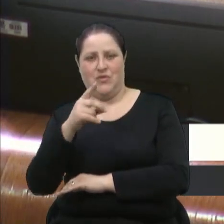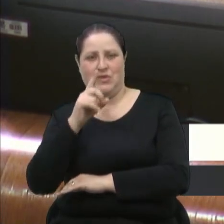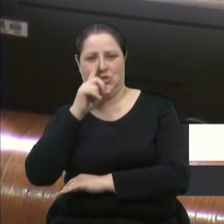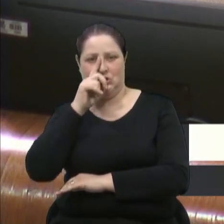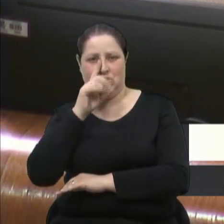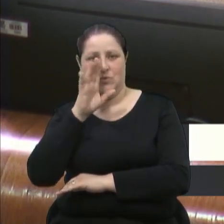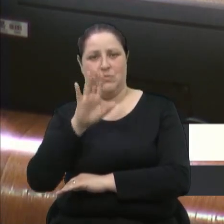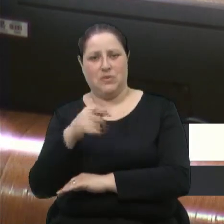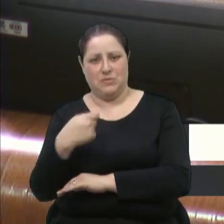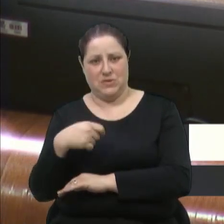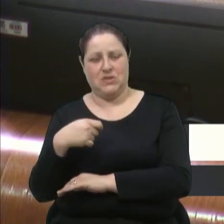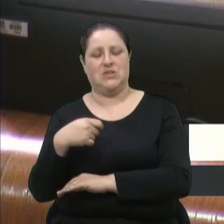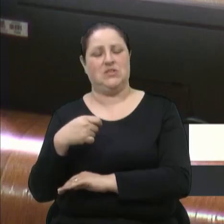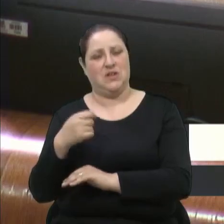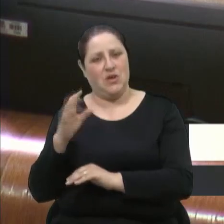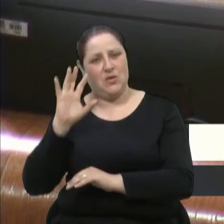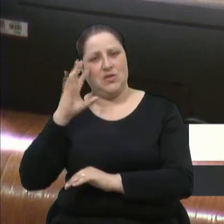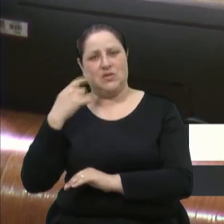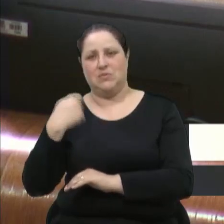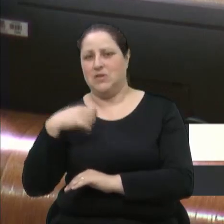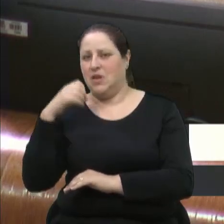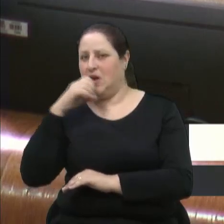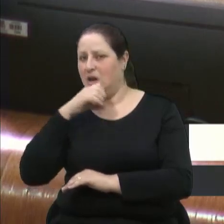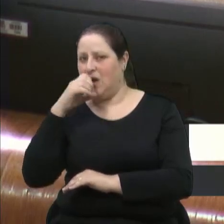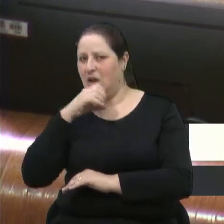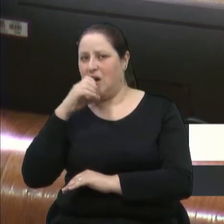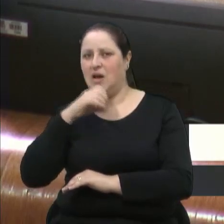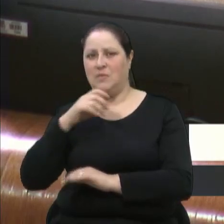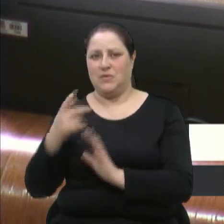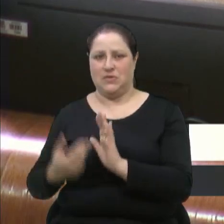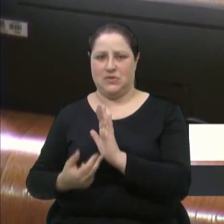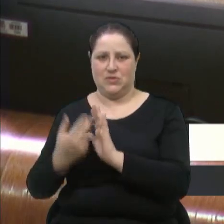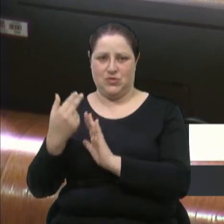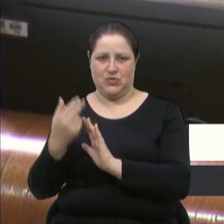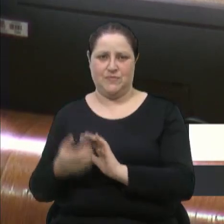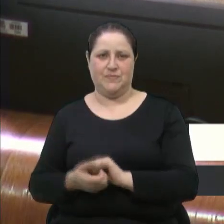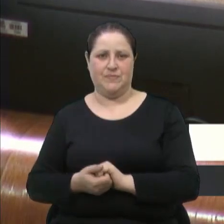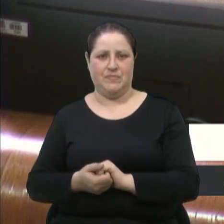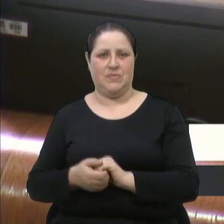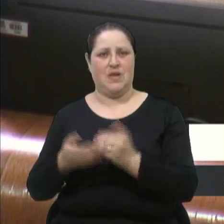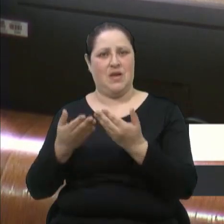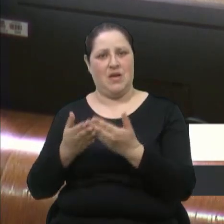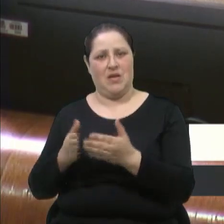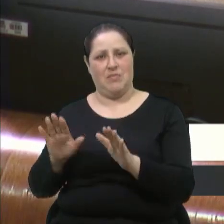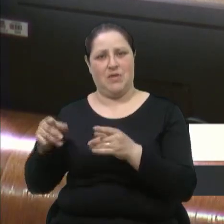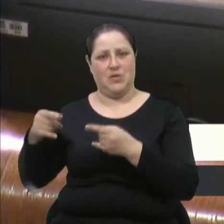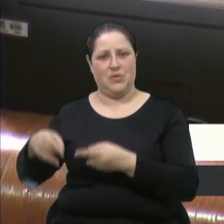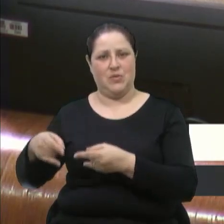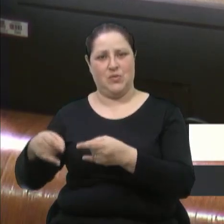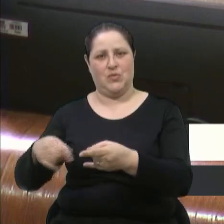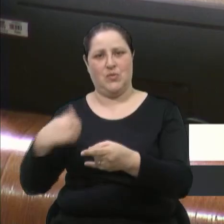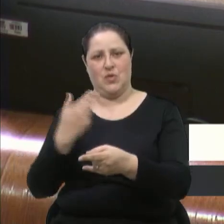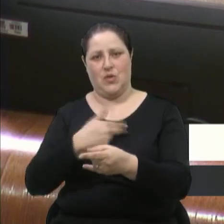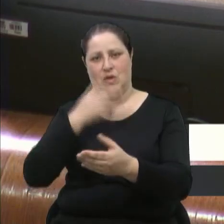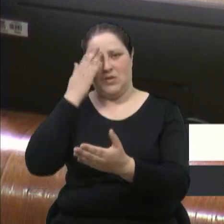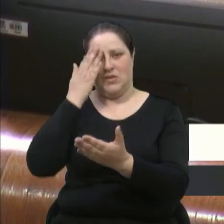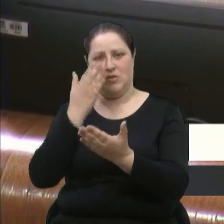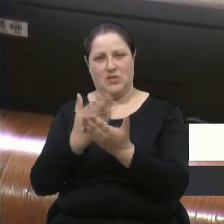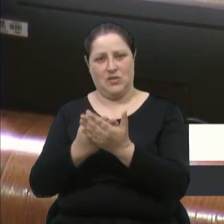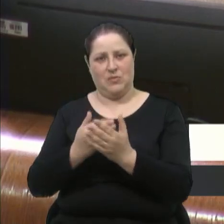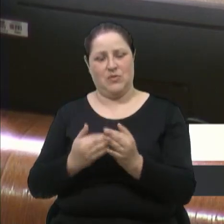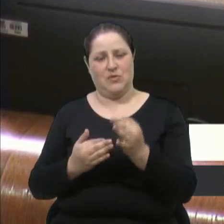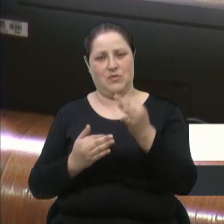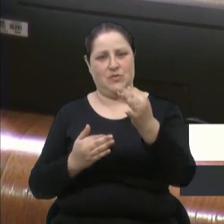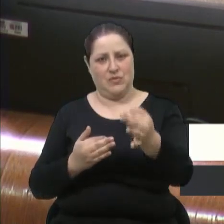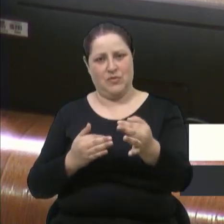e que a gente precisa dar celeridade, né? Então, também com a abertura desses leitos, a gente tem, né, a certeza de que em breve essas pessoas